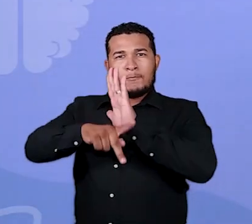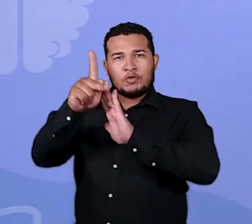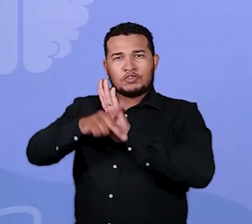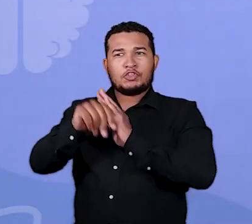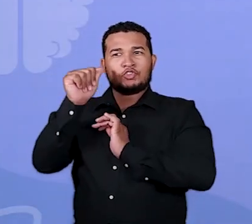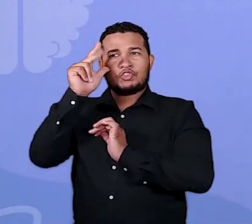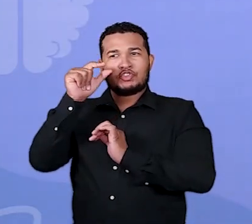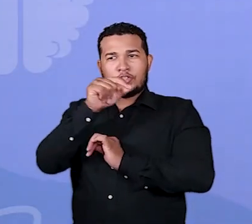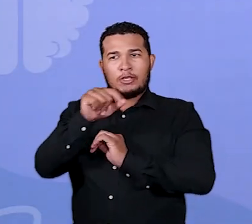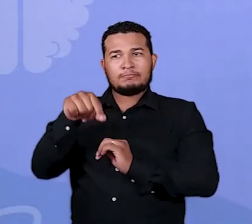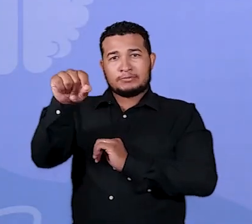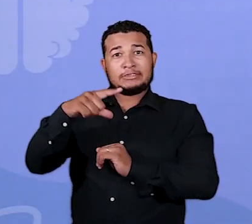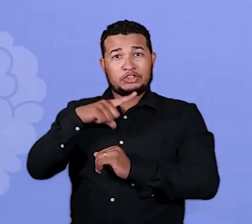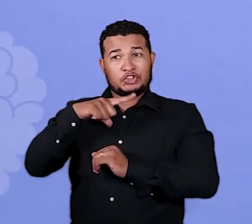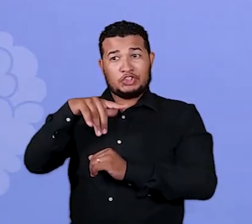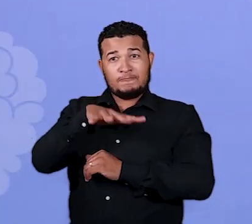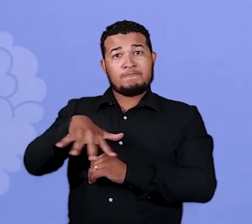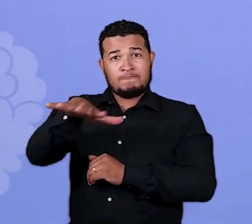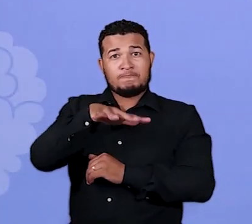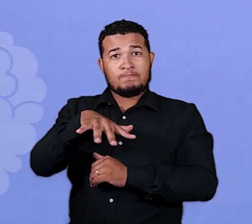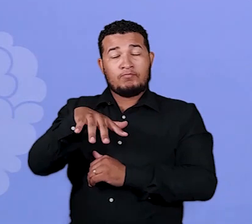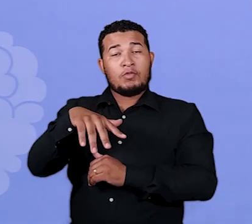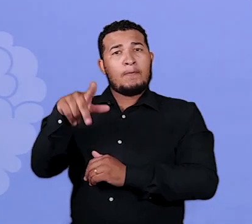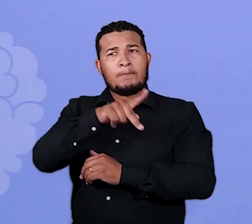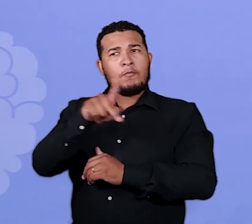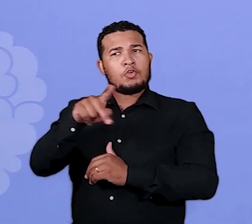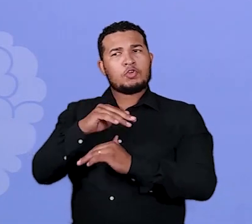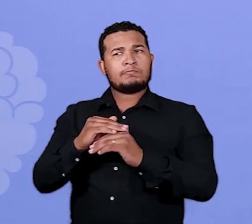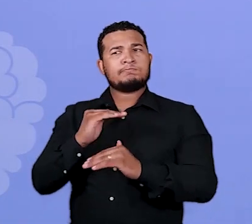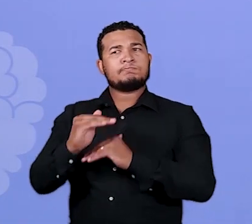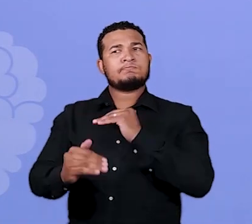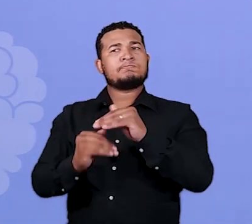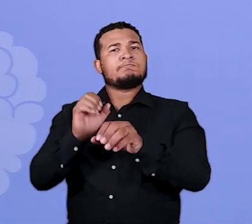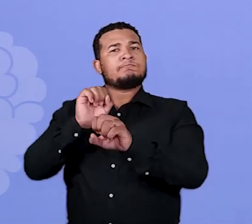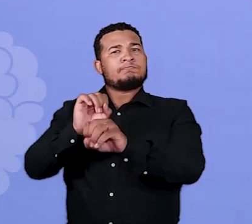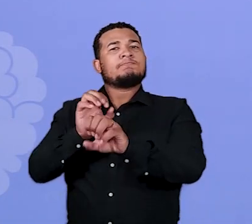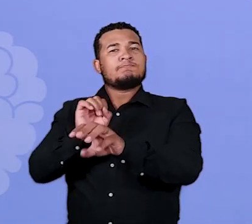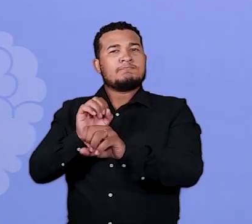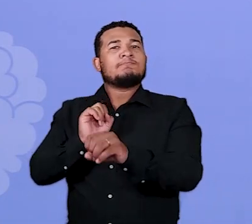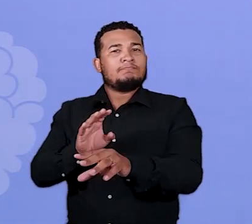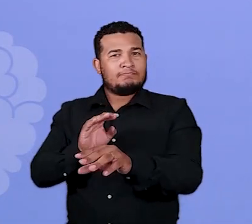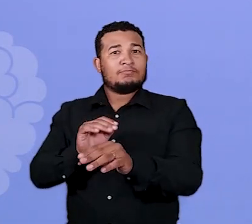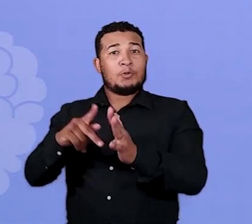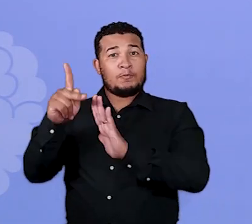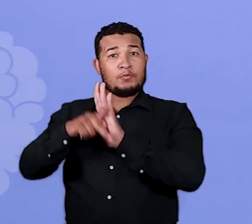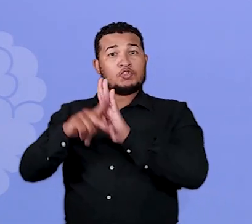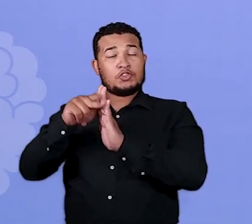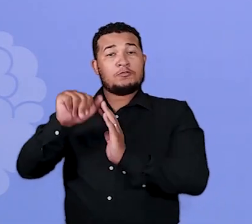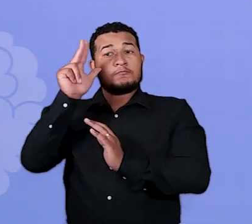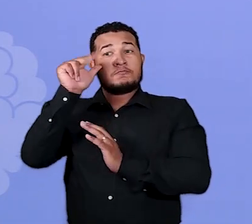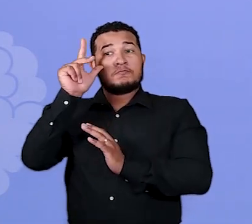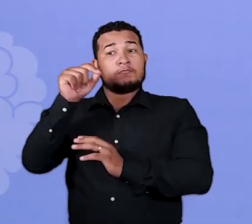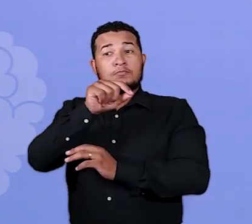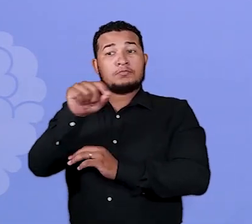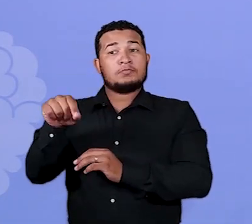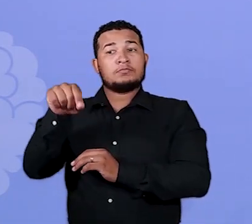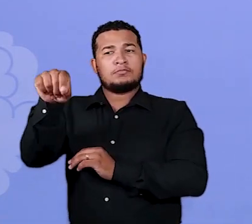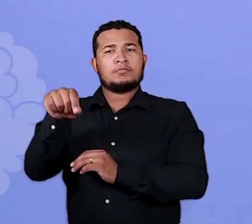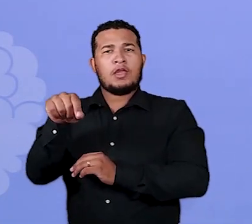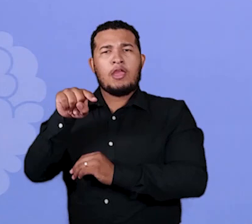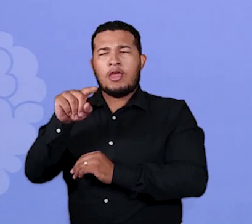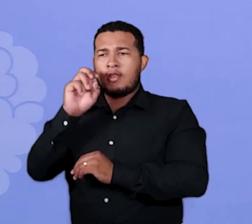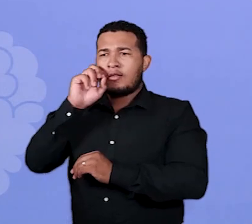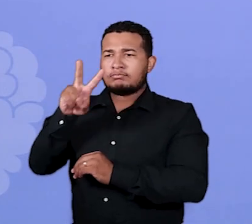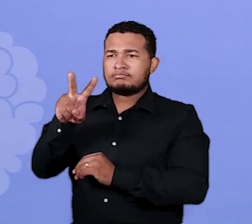chamou ela entrou dentro deste ambiente que estava ali alguns tabuleiros, e ela nunca teve um contato com o jogo de